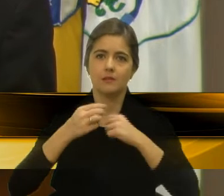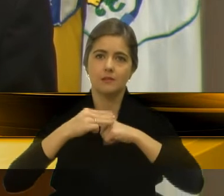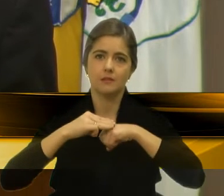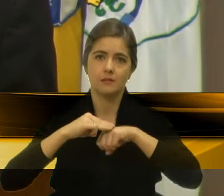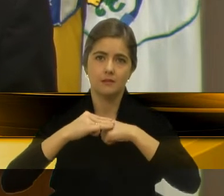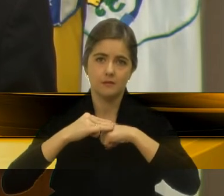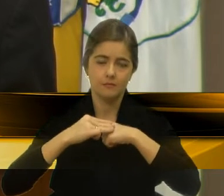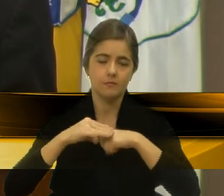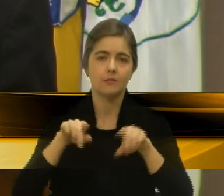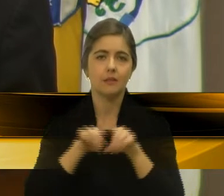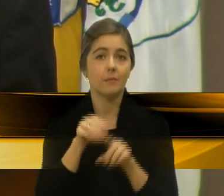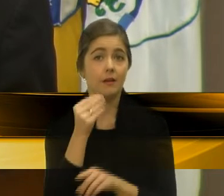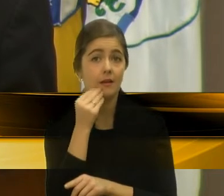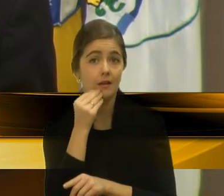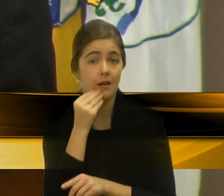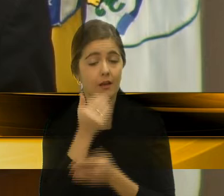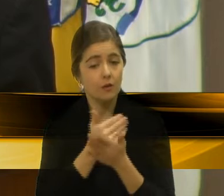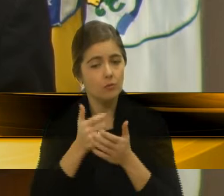então, a expandir,